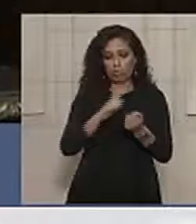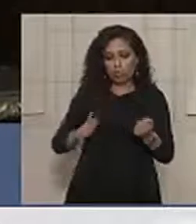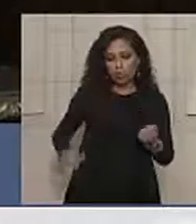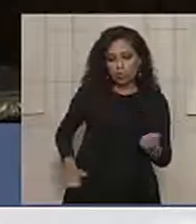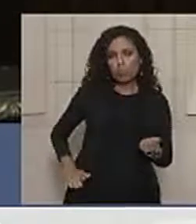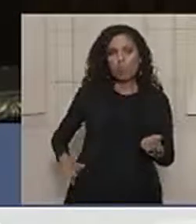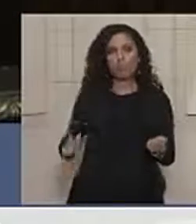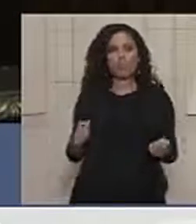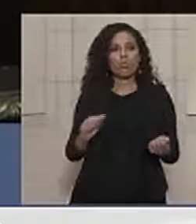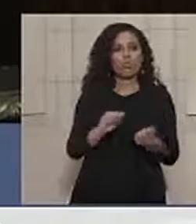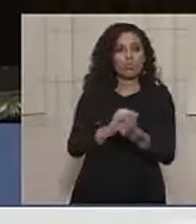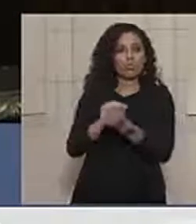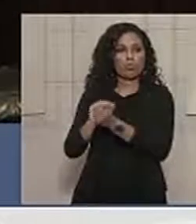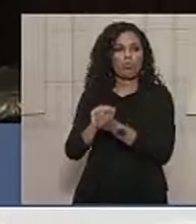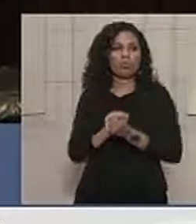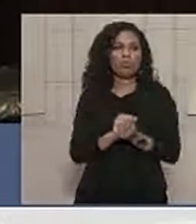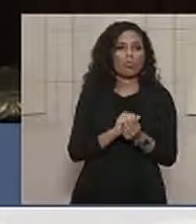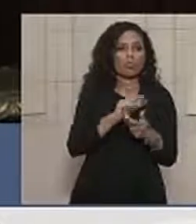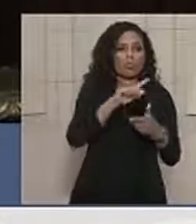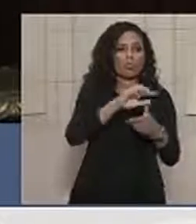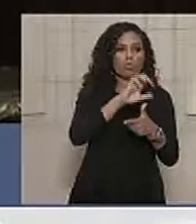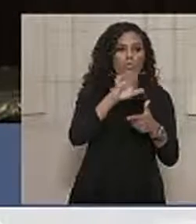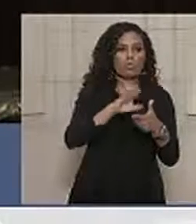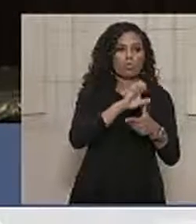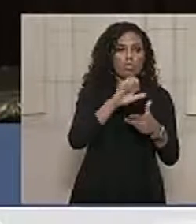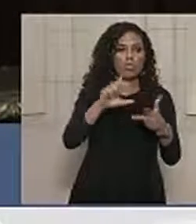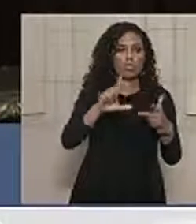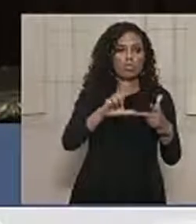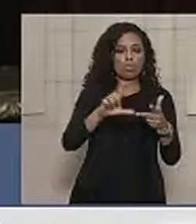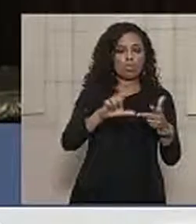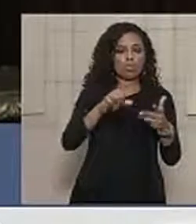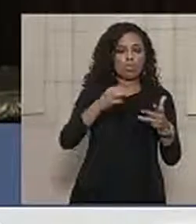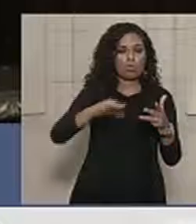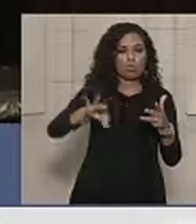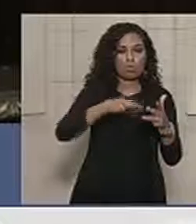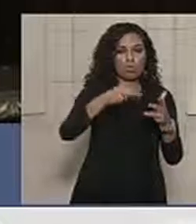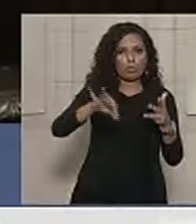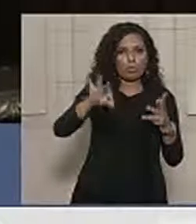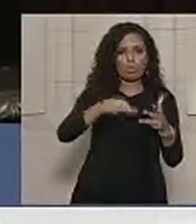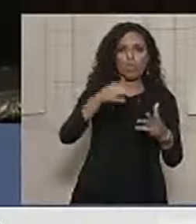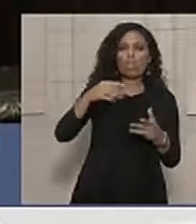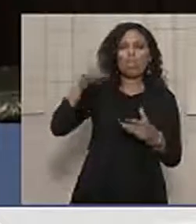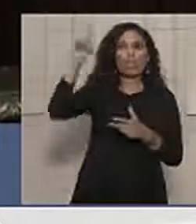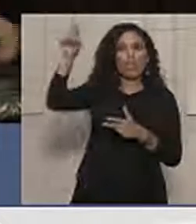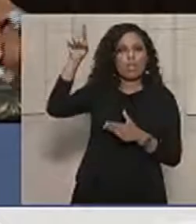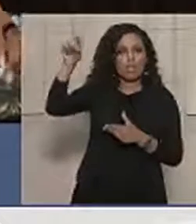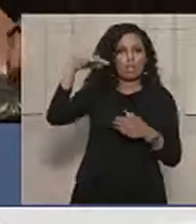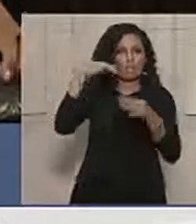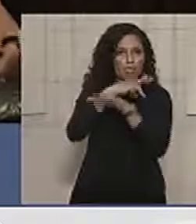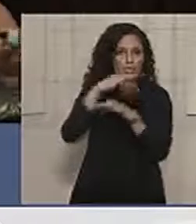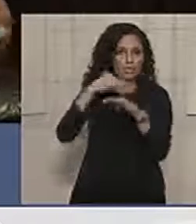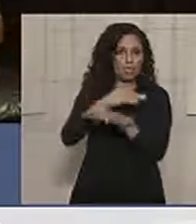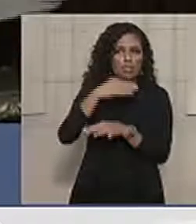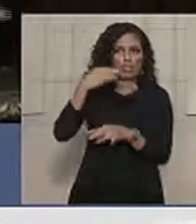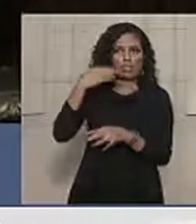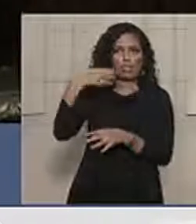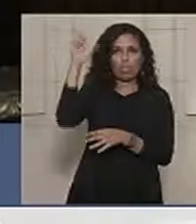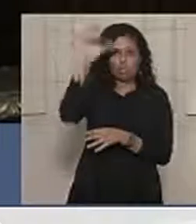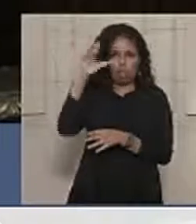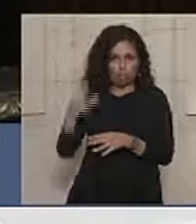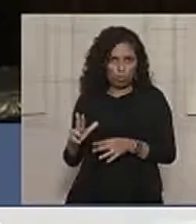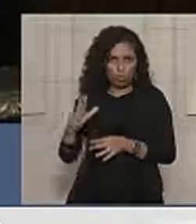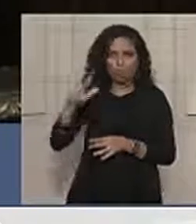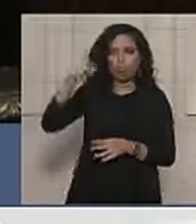central e nos 3 níveis de governo. Essa moção foi proposta pela